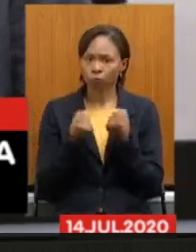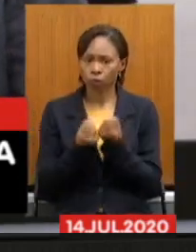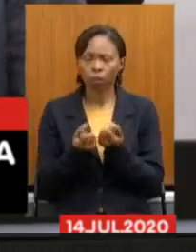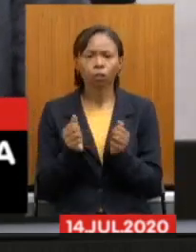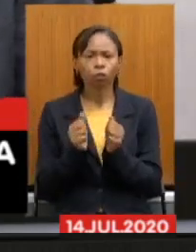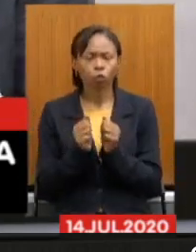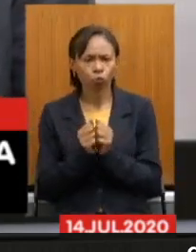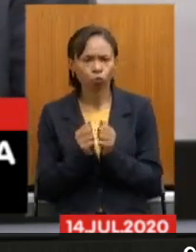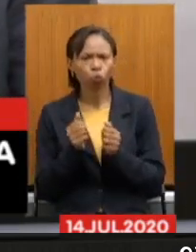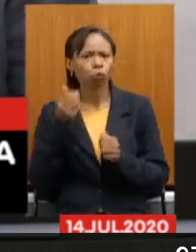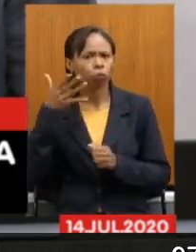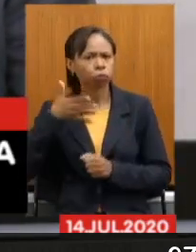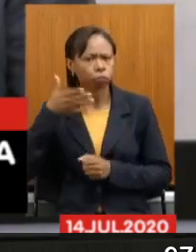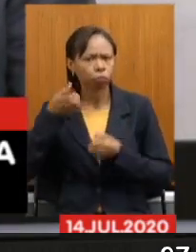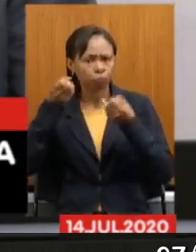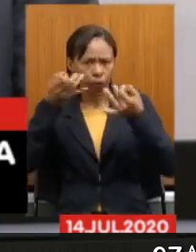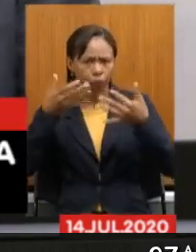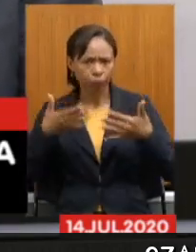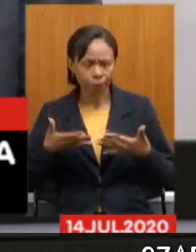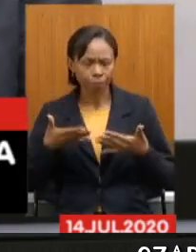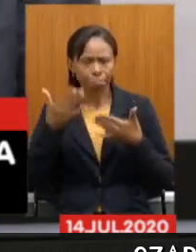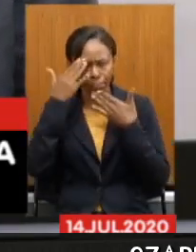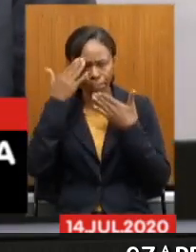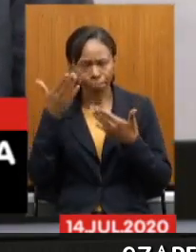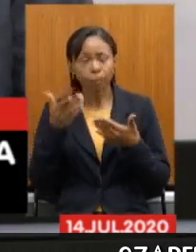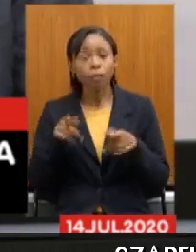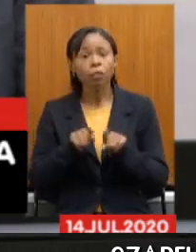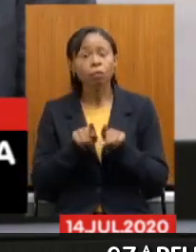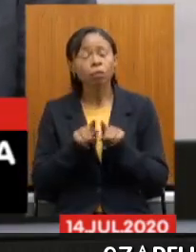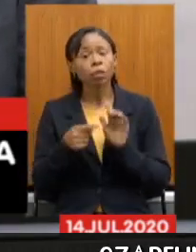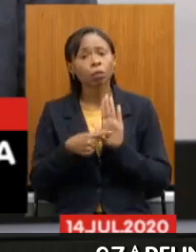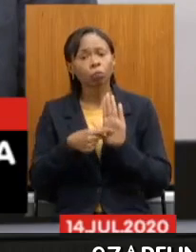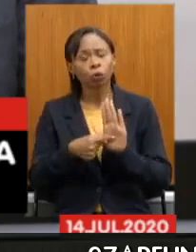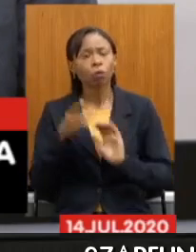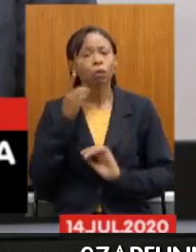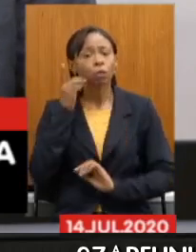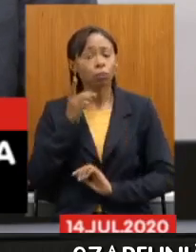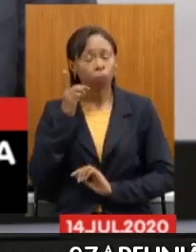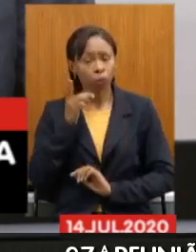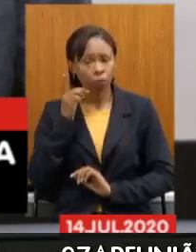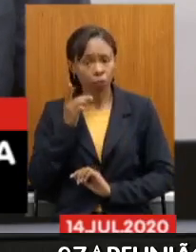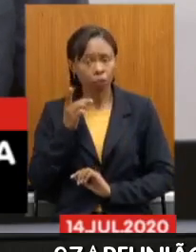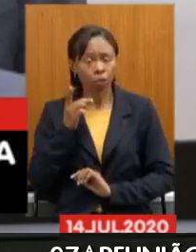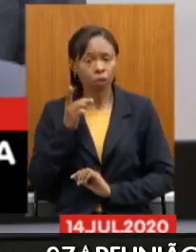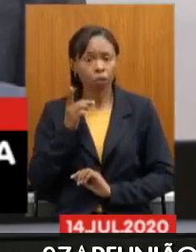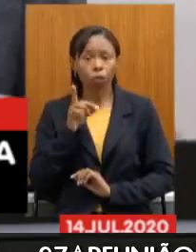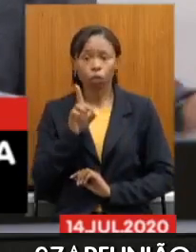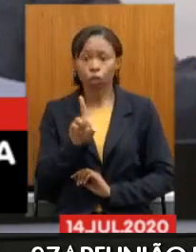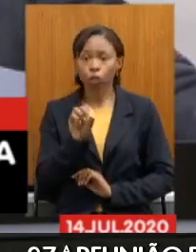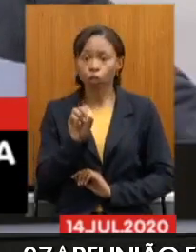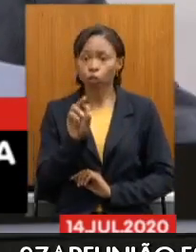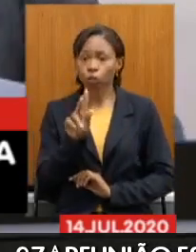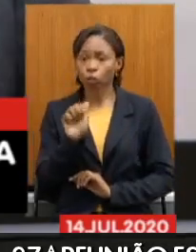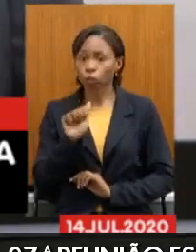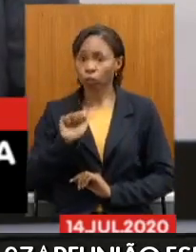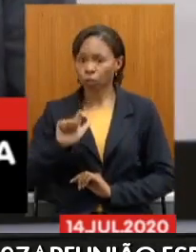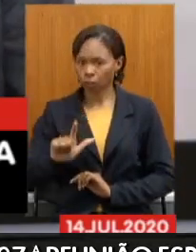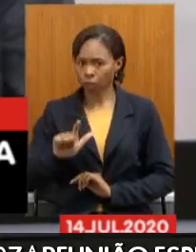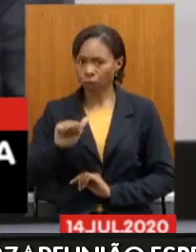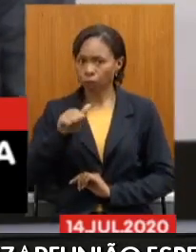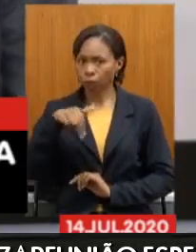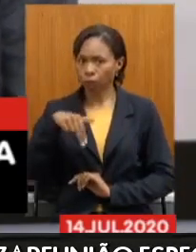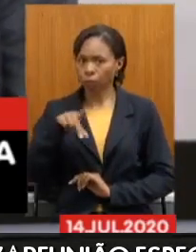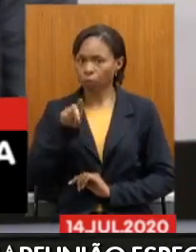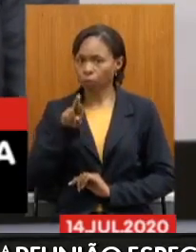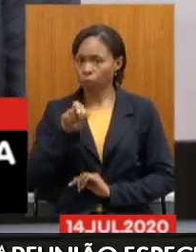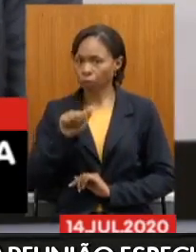de proferir. Registro a presença do deputado Dorgal Andrada, também que acompanha os trabalhos